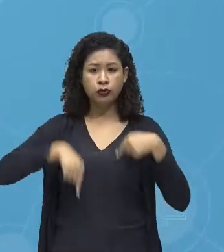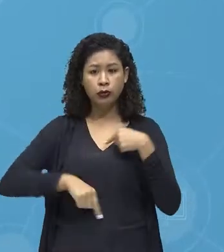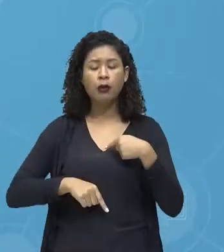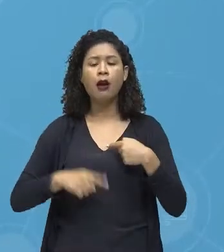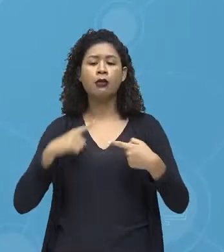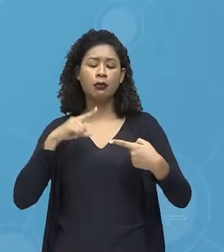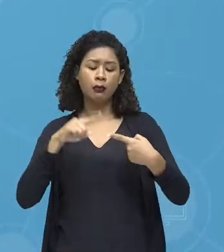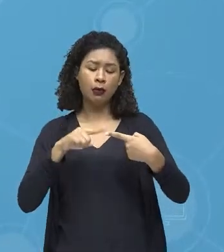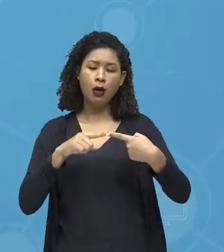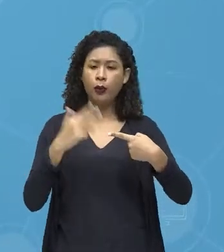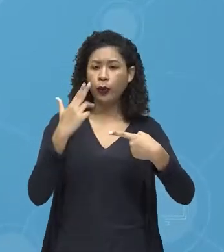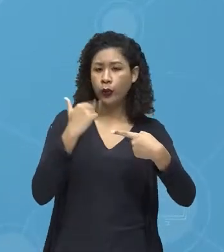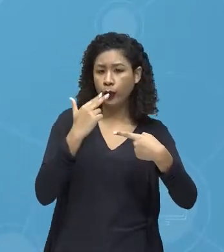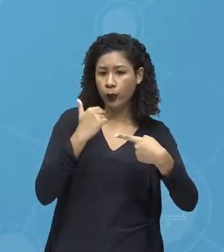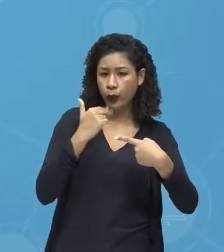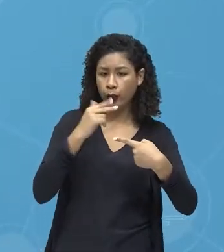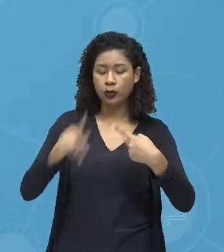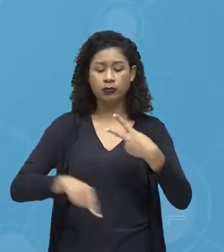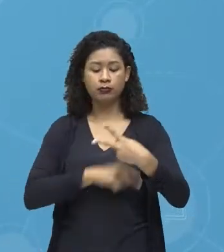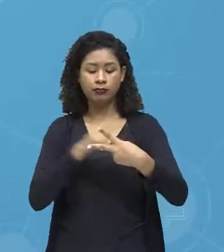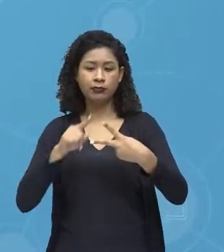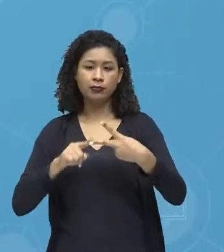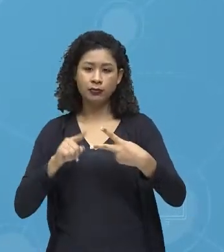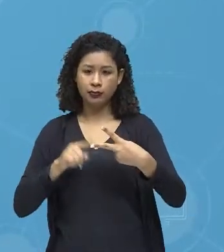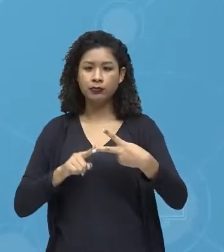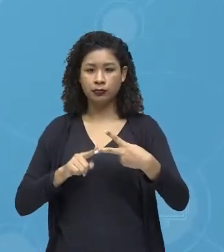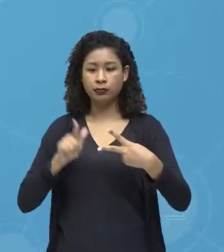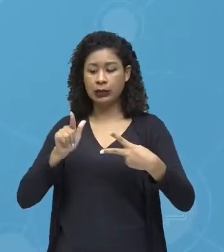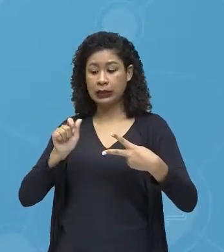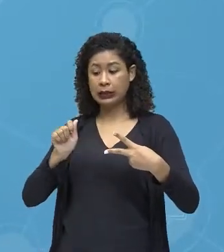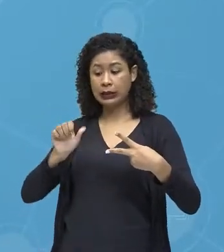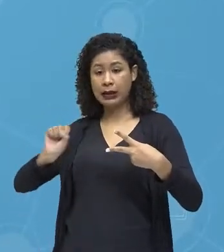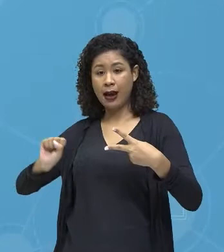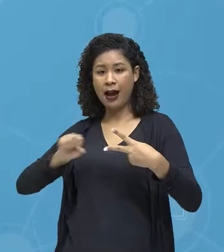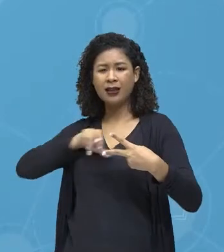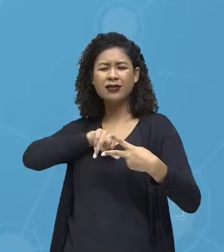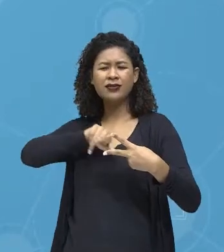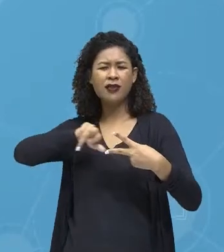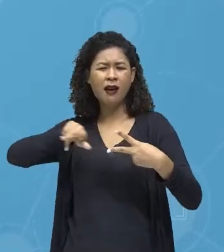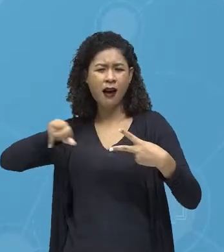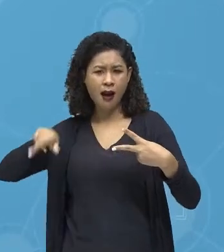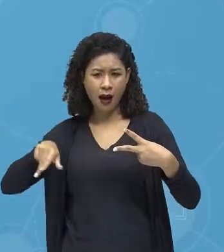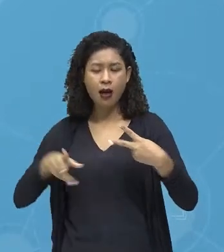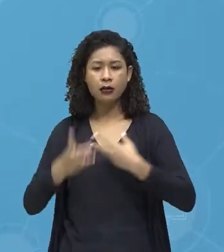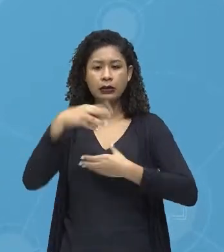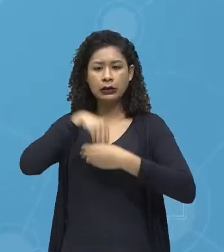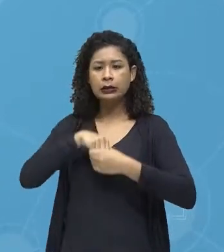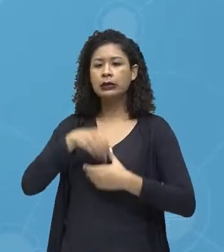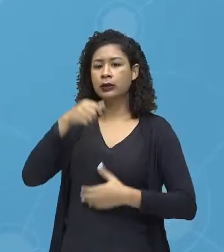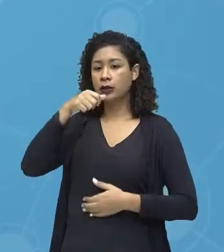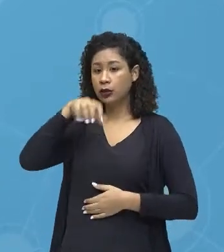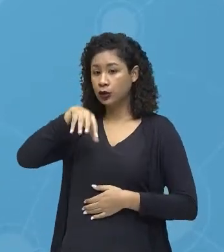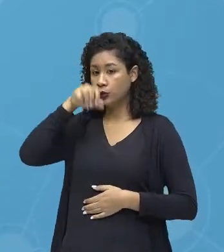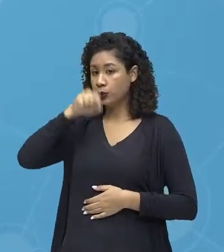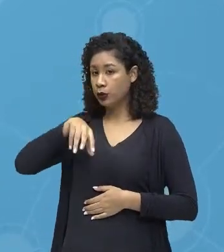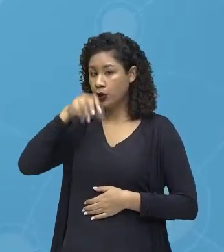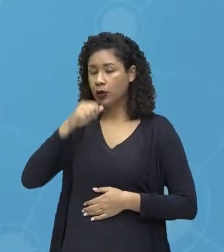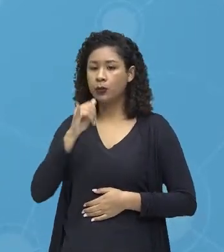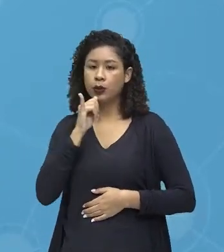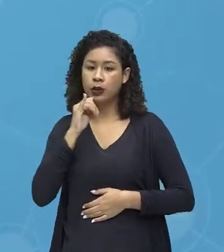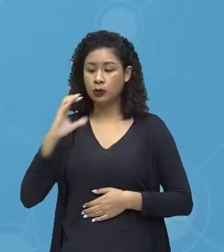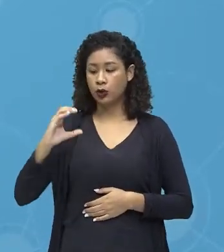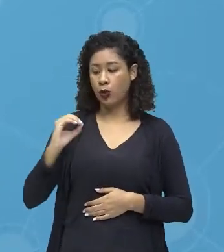parte do sistema digestório, tem gases ali que fazem parte do sistema respiratório, como gás carbônico,